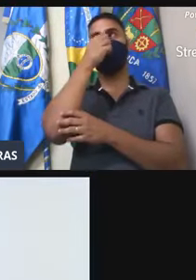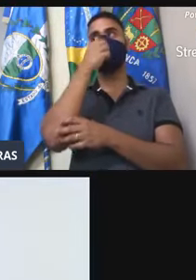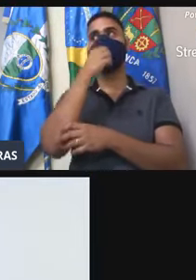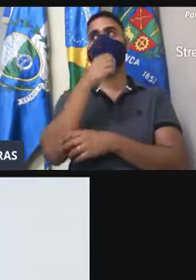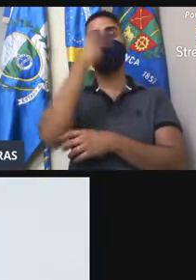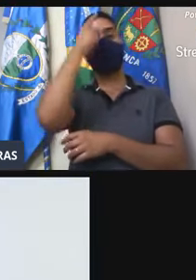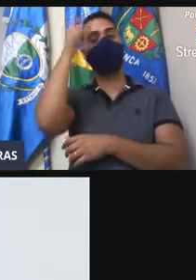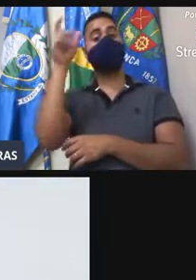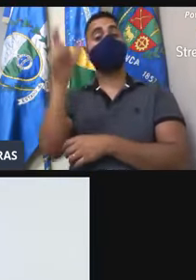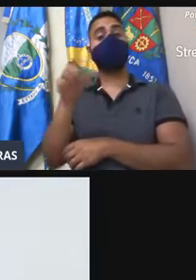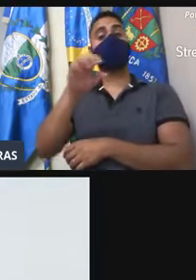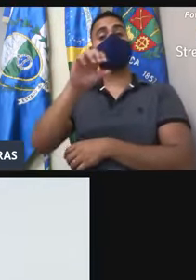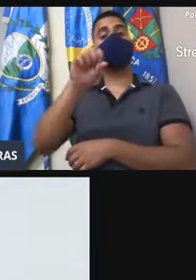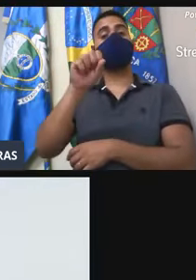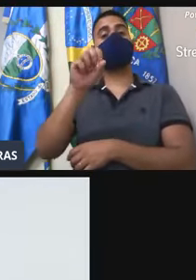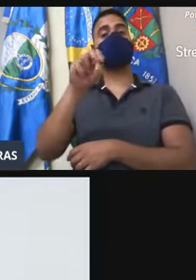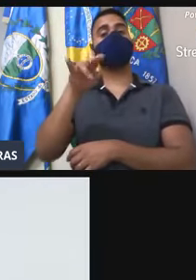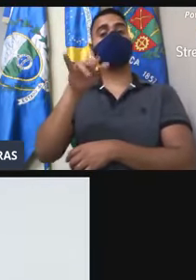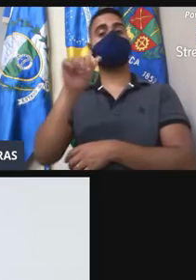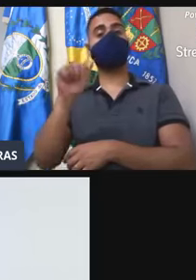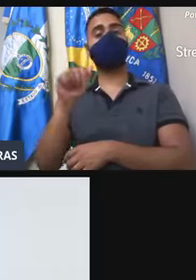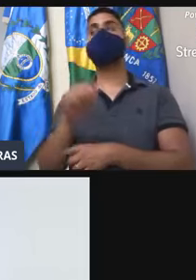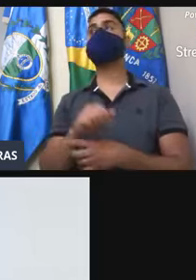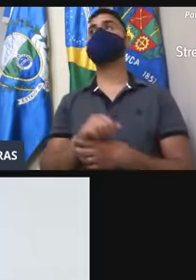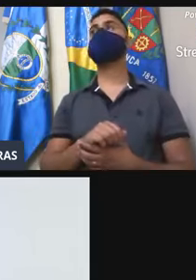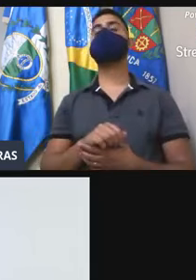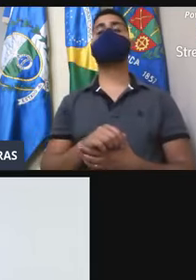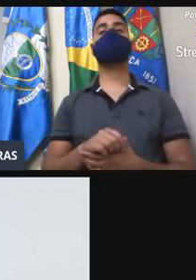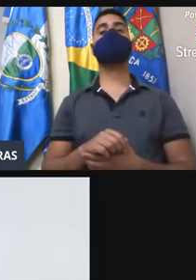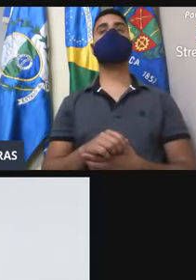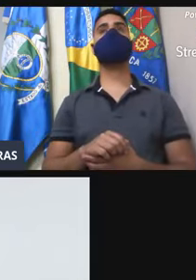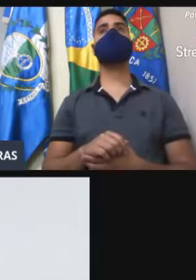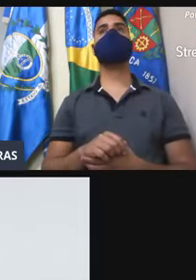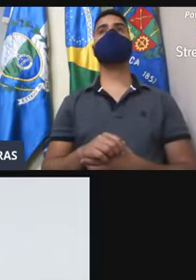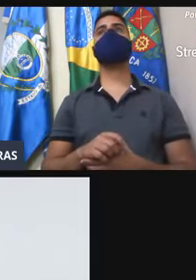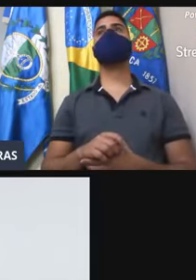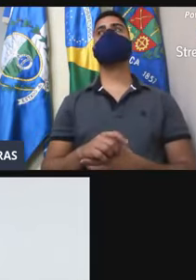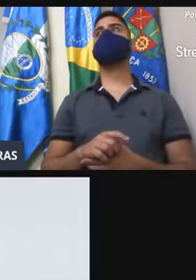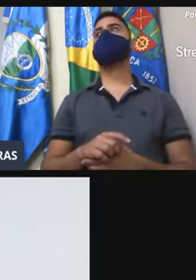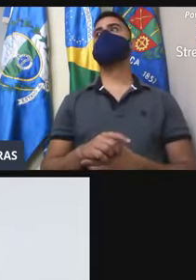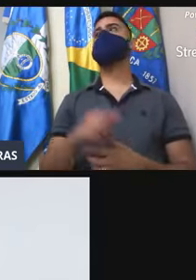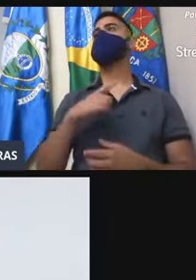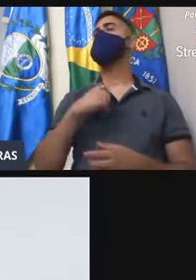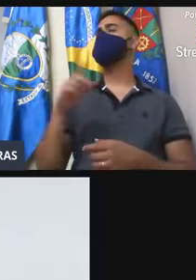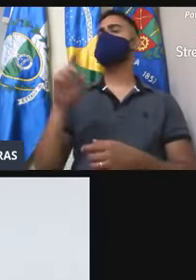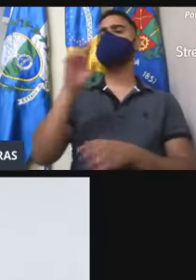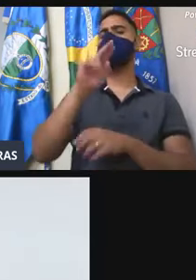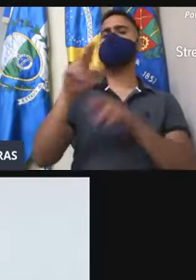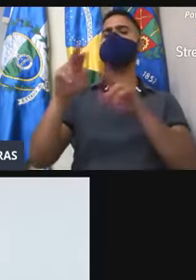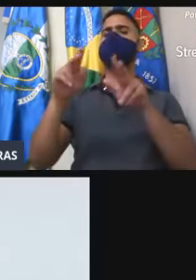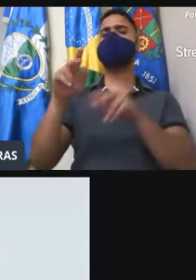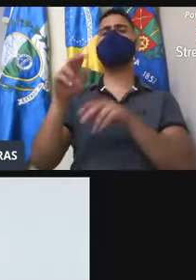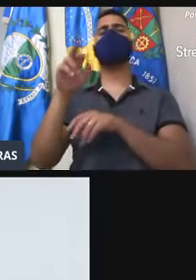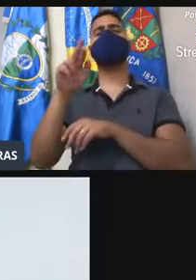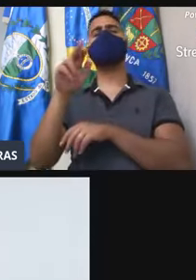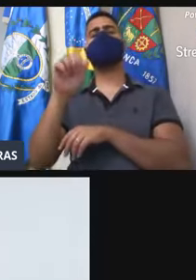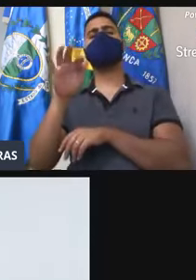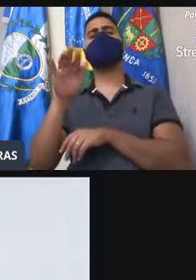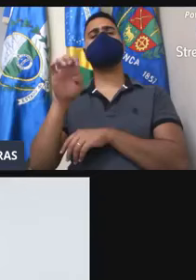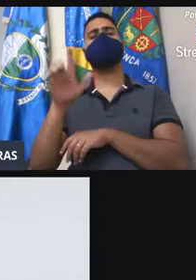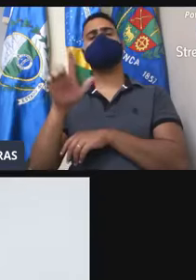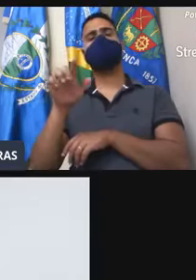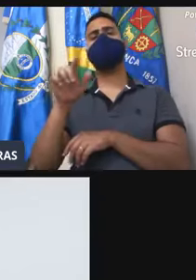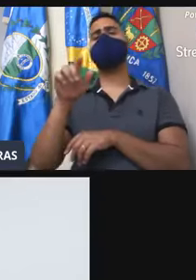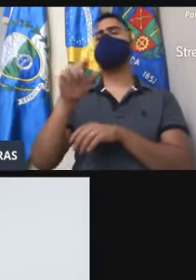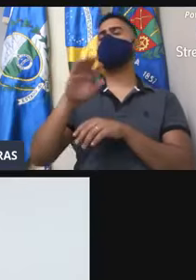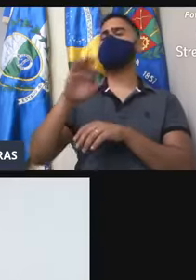na Associação dos Moradores Soninha da Motinha. Tiveram lá o senhor Ironildo, Rafael, a Hilda, a